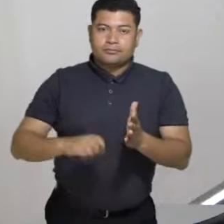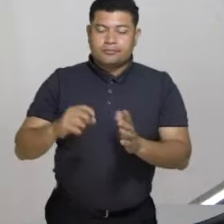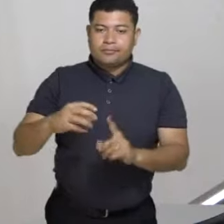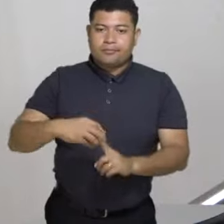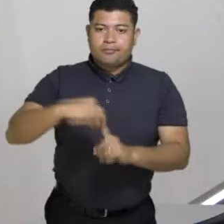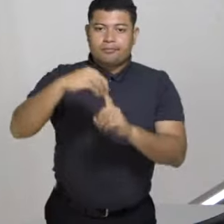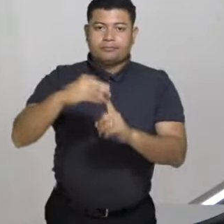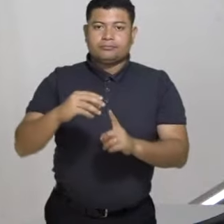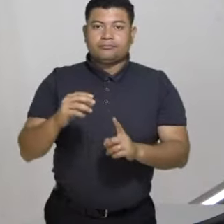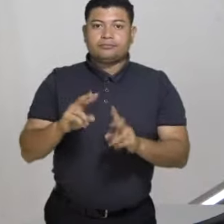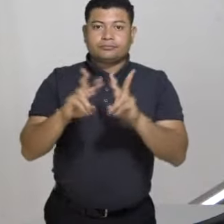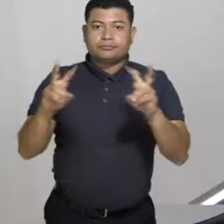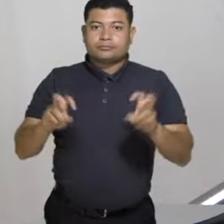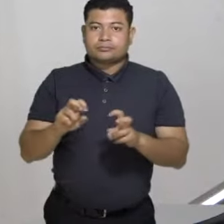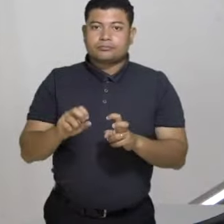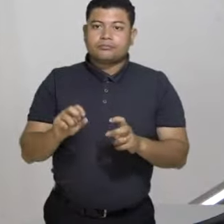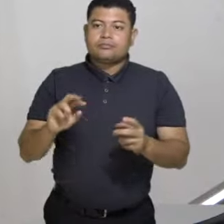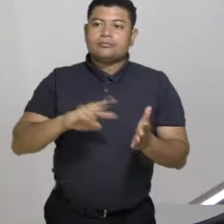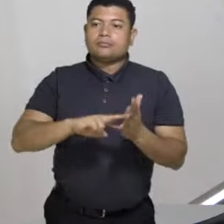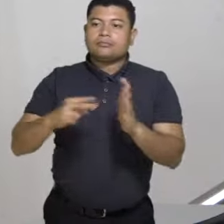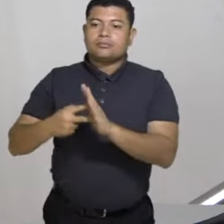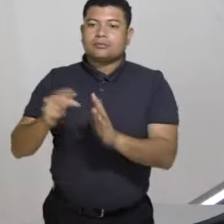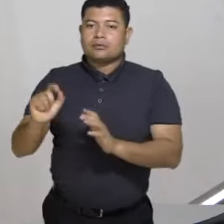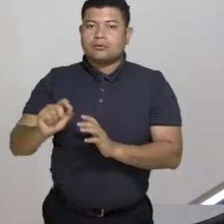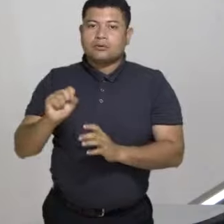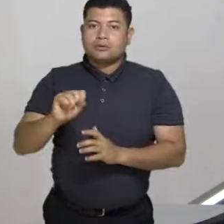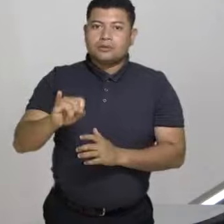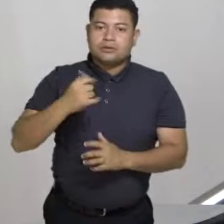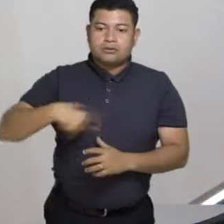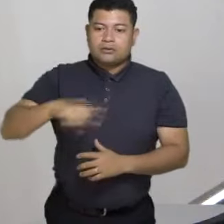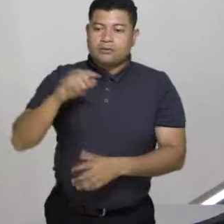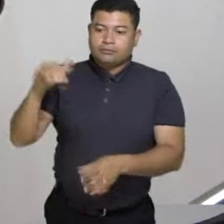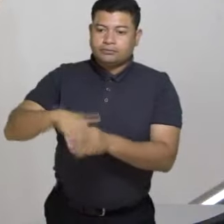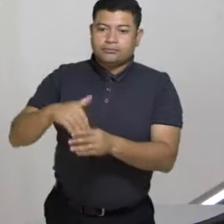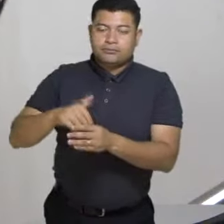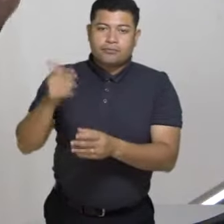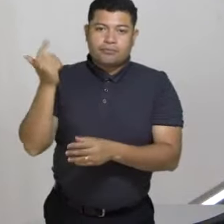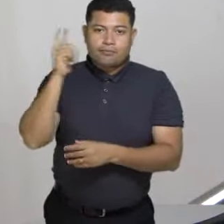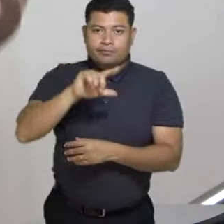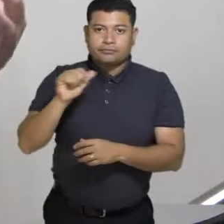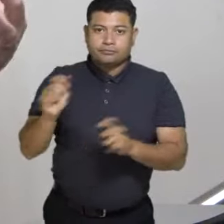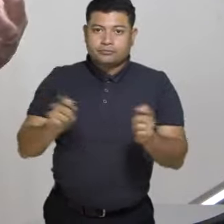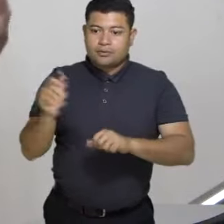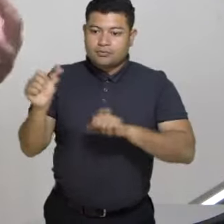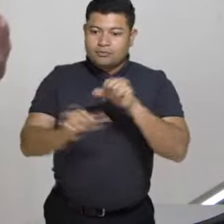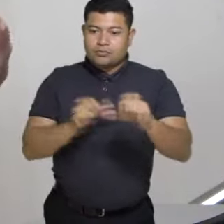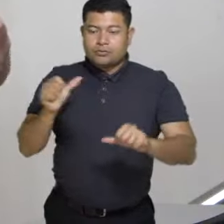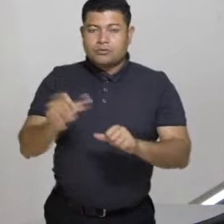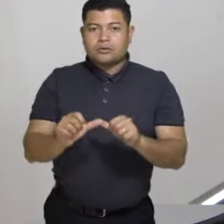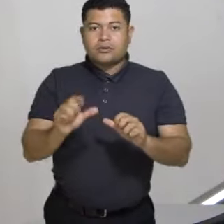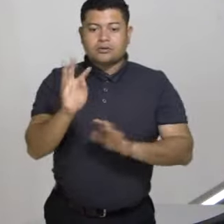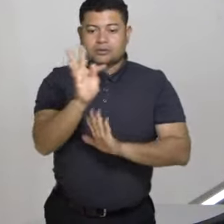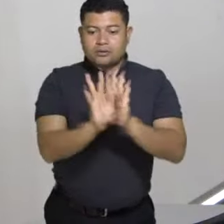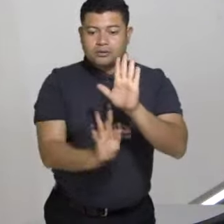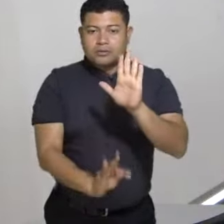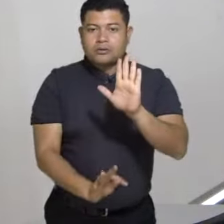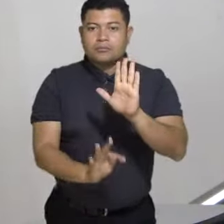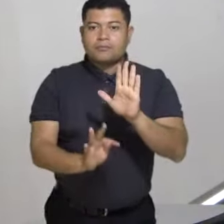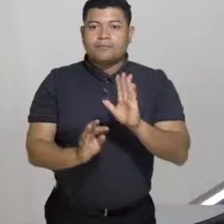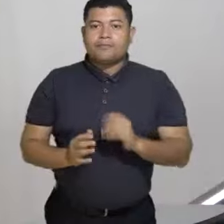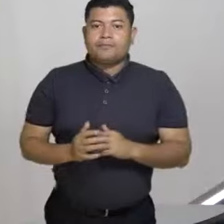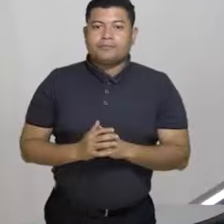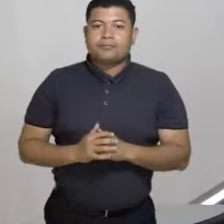Quer dizer que se a gente conseguir ter votos nesse destaque, modifica seu texto votado anteriormente. E